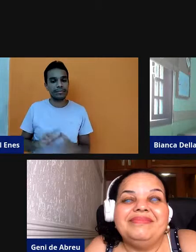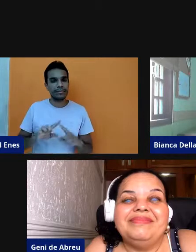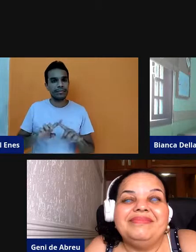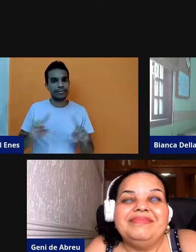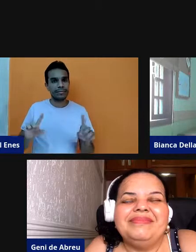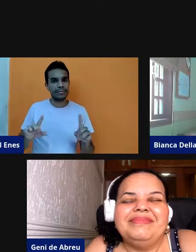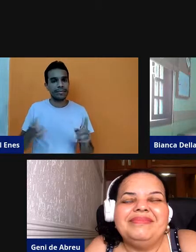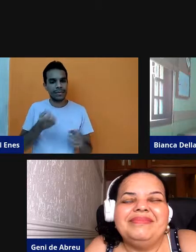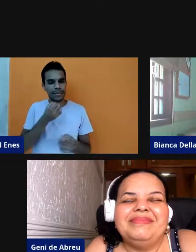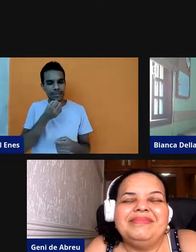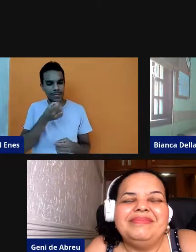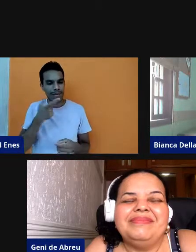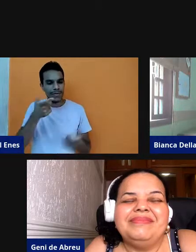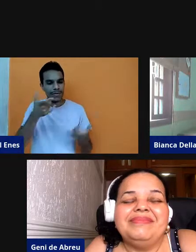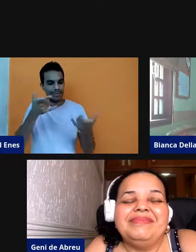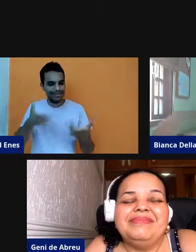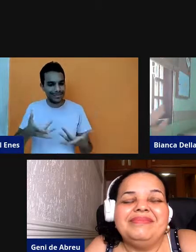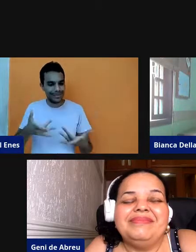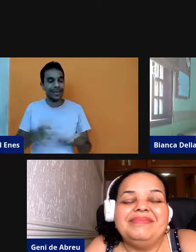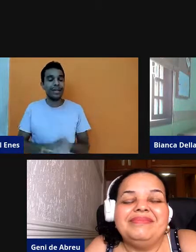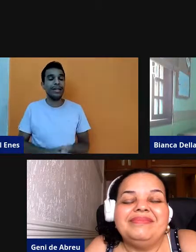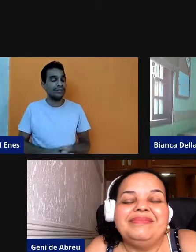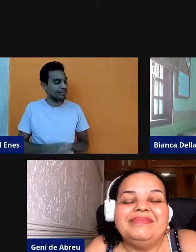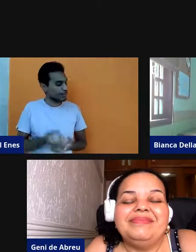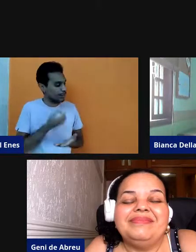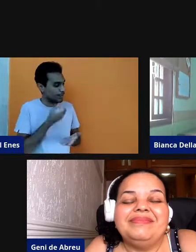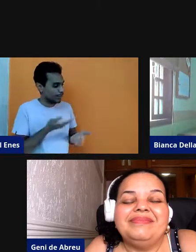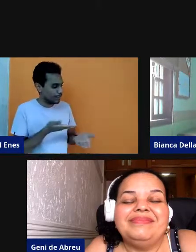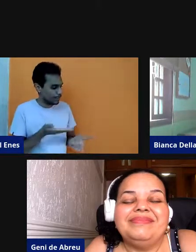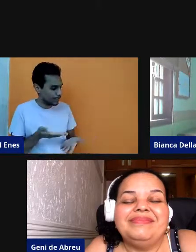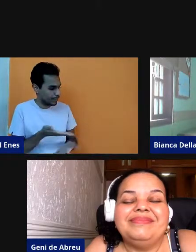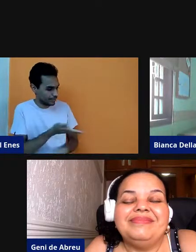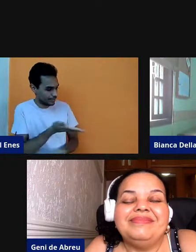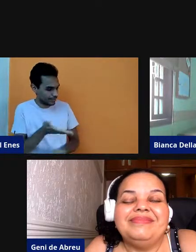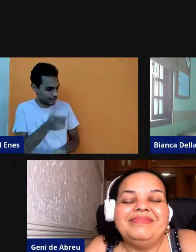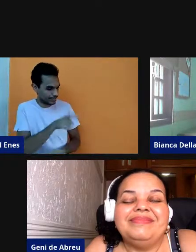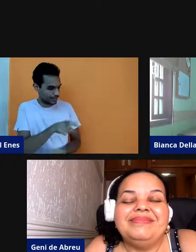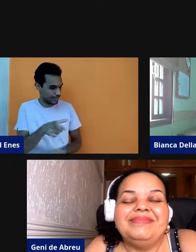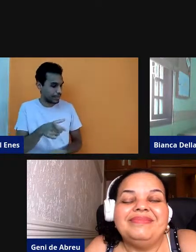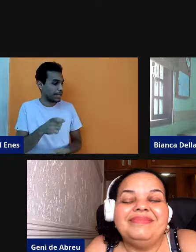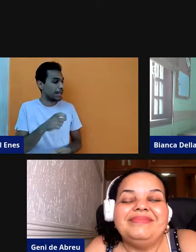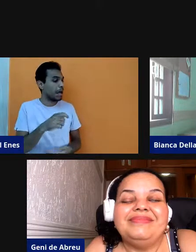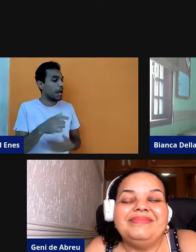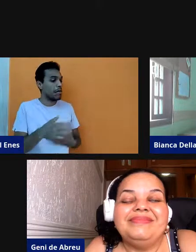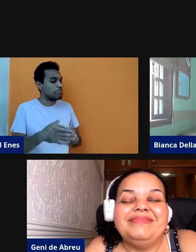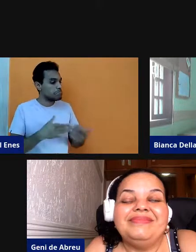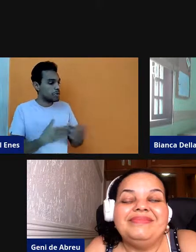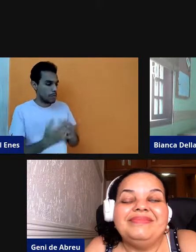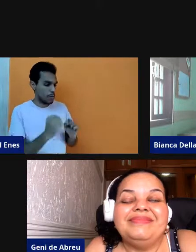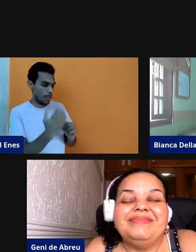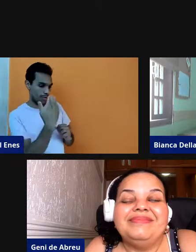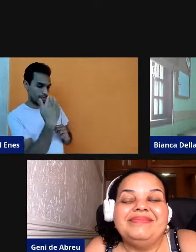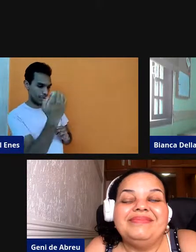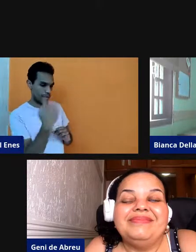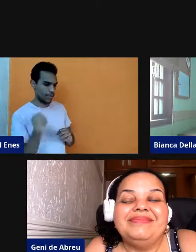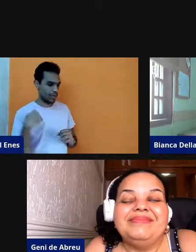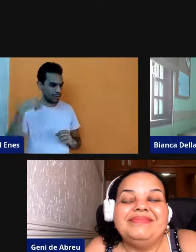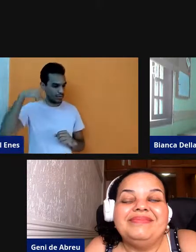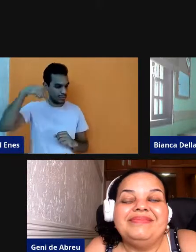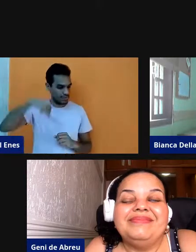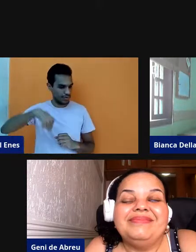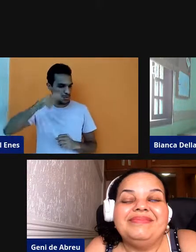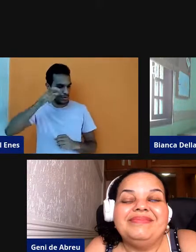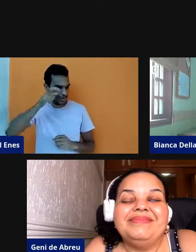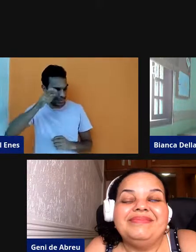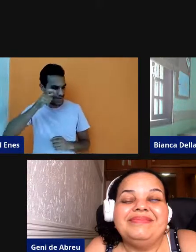falar disso, não eu. Então, queridas, com vocês, qualquer coisa, pode me chamar que eu estou aqui embaixo